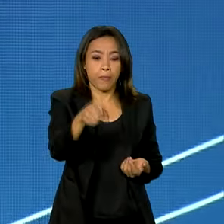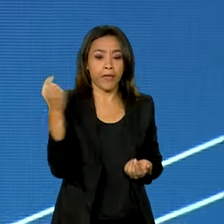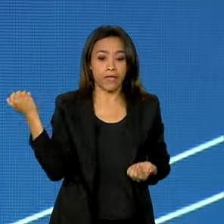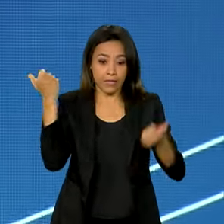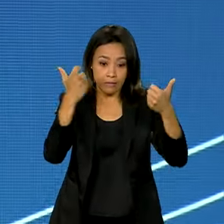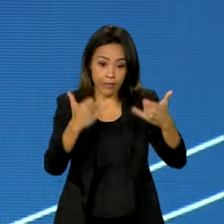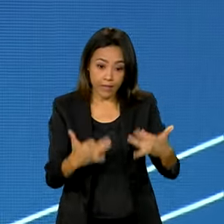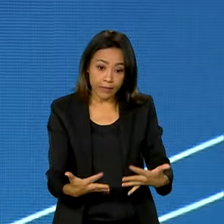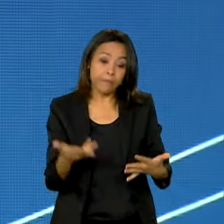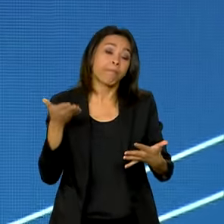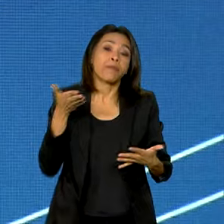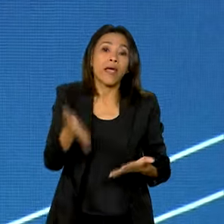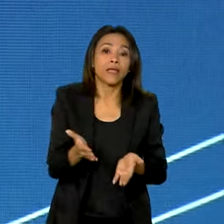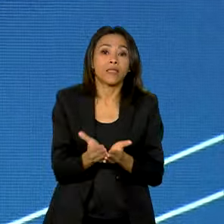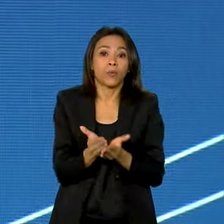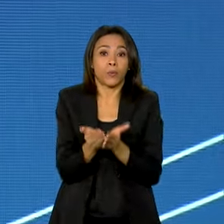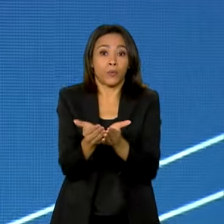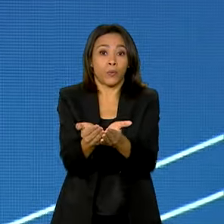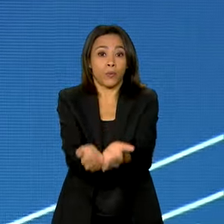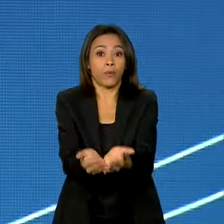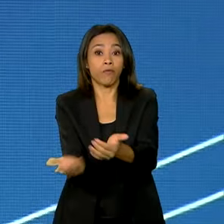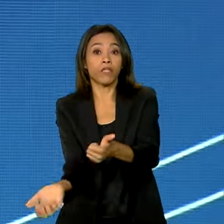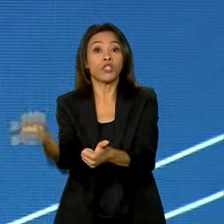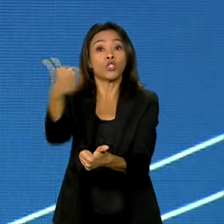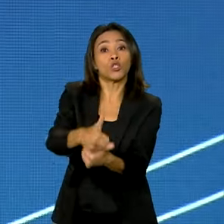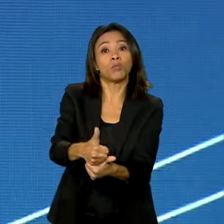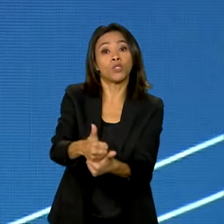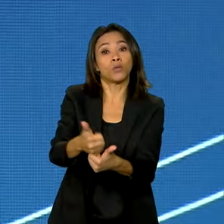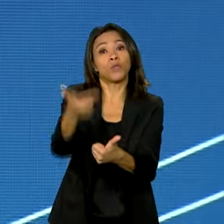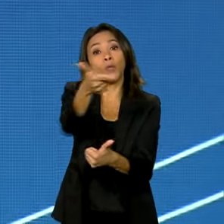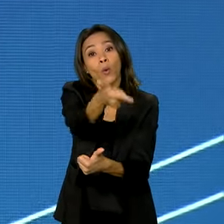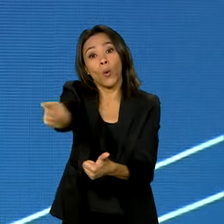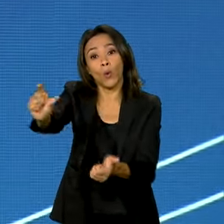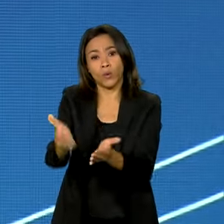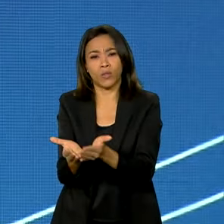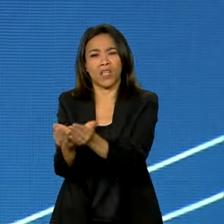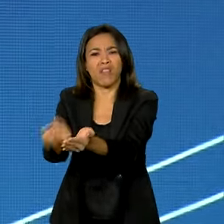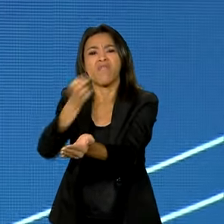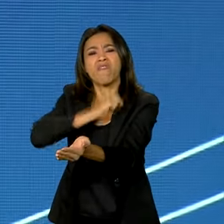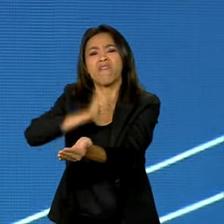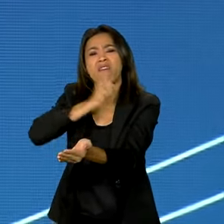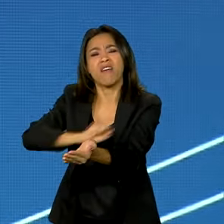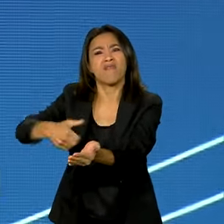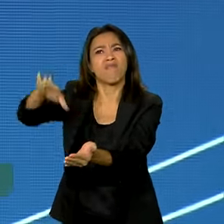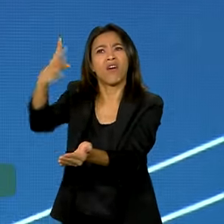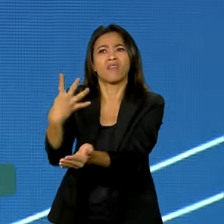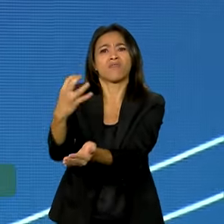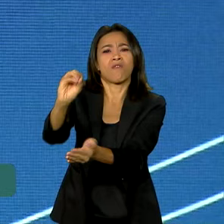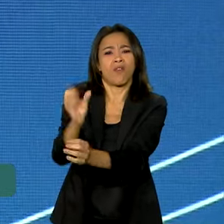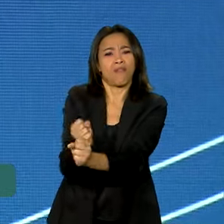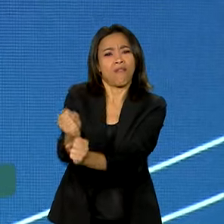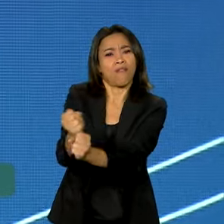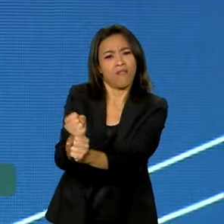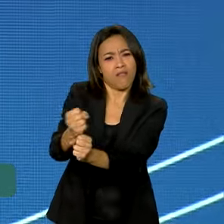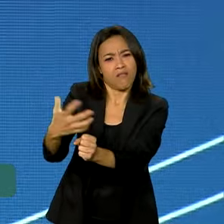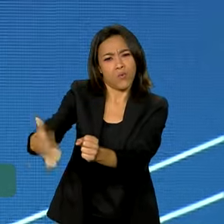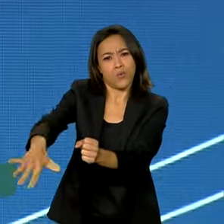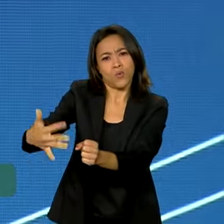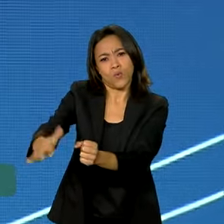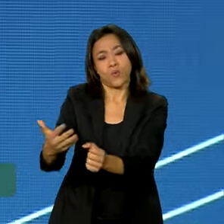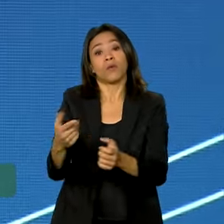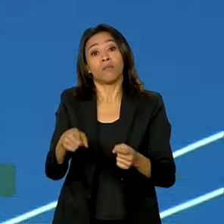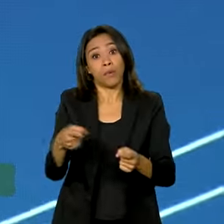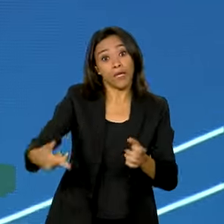viabilizará a substituição de navios com mais de 40 anos de operação, materializando, portanto, a